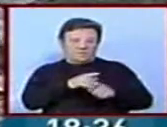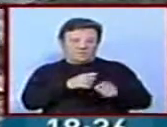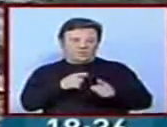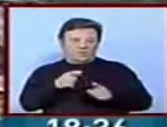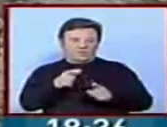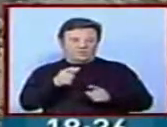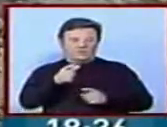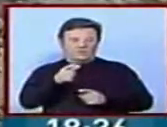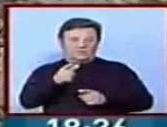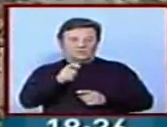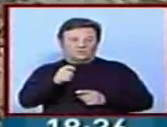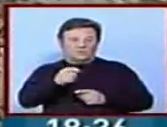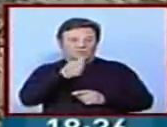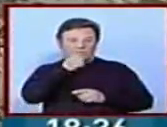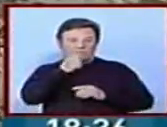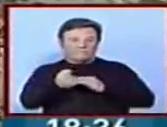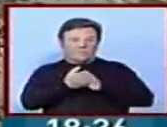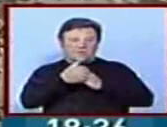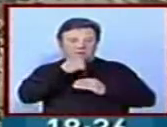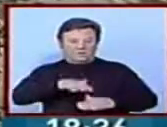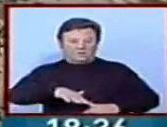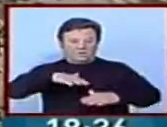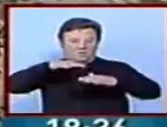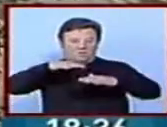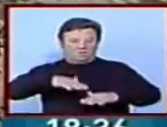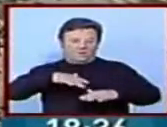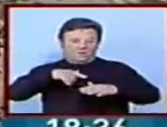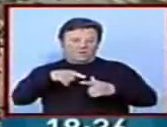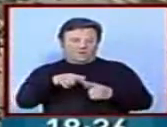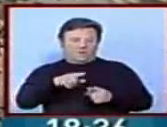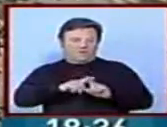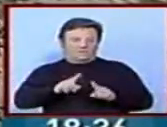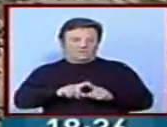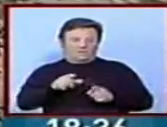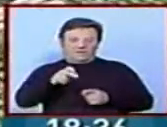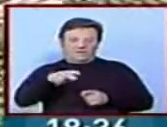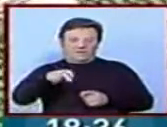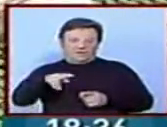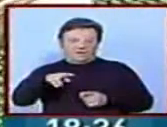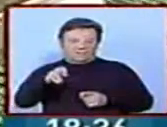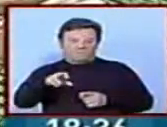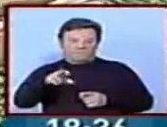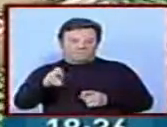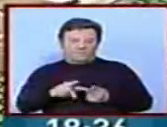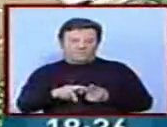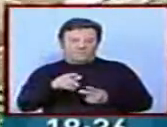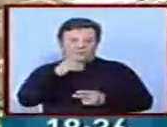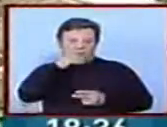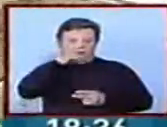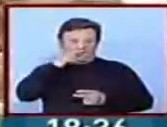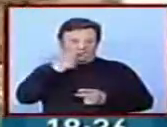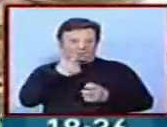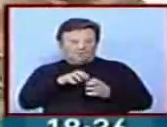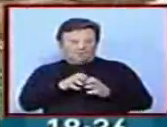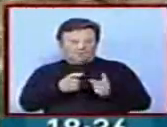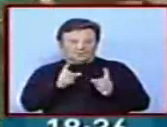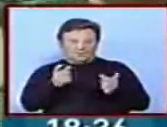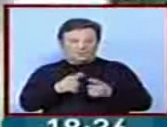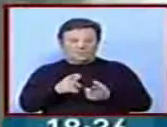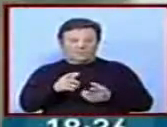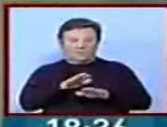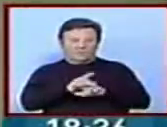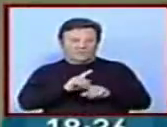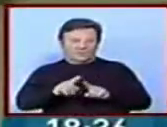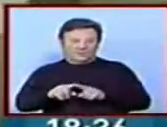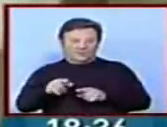zona de entre marés, portanto, temos aqui uma data de organismos diferentes, desde anémonas a corais, a vários tipos de peixes, a crustáceos. Portanto, por exemplo, o que o Nuno estava a estar